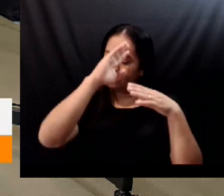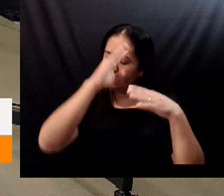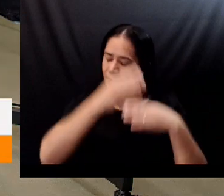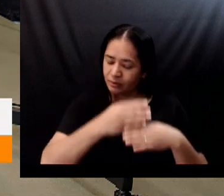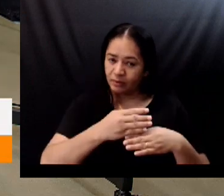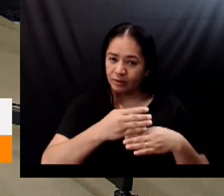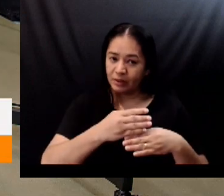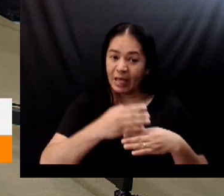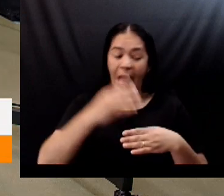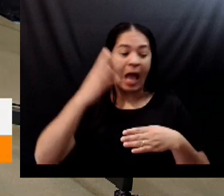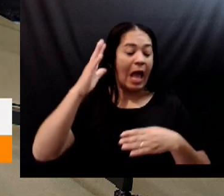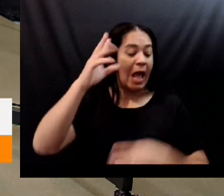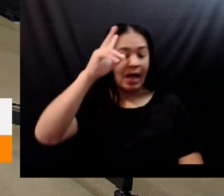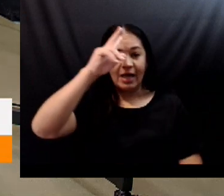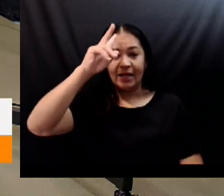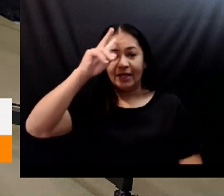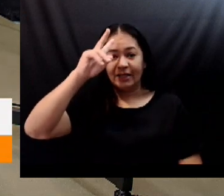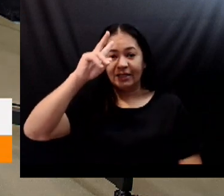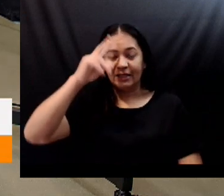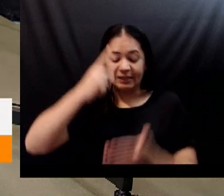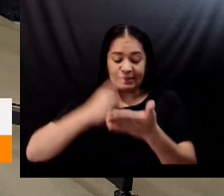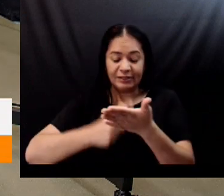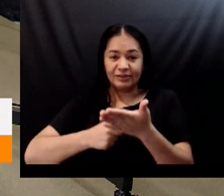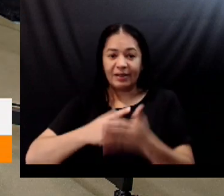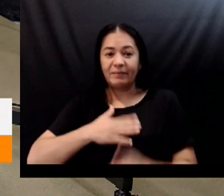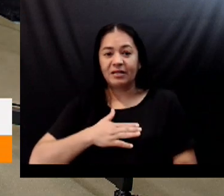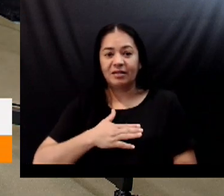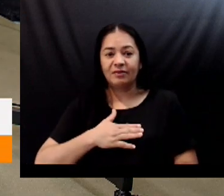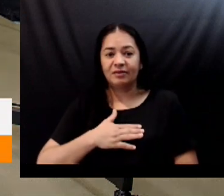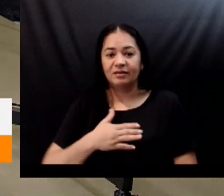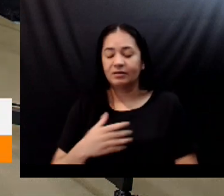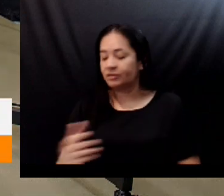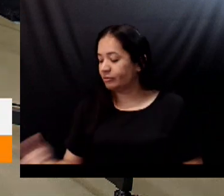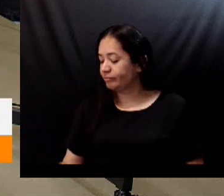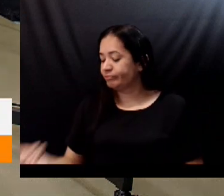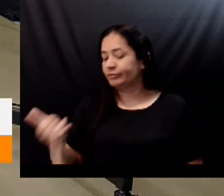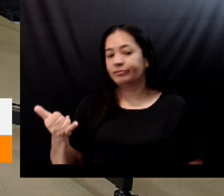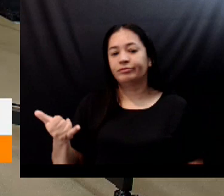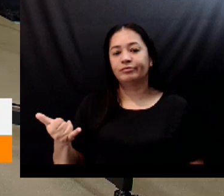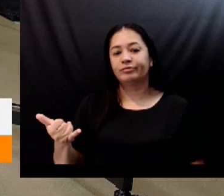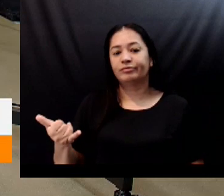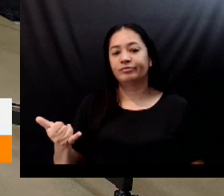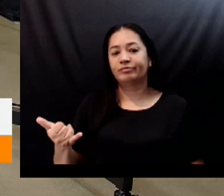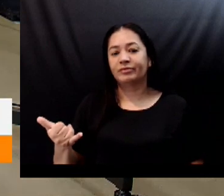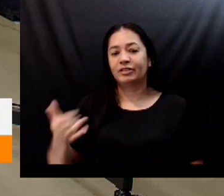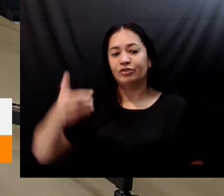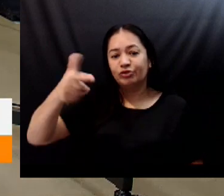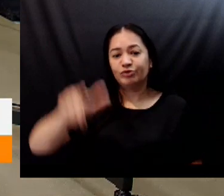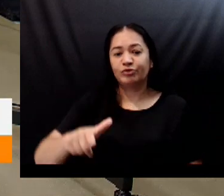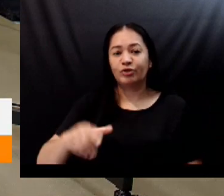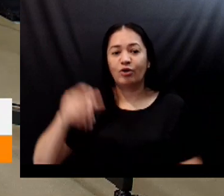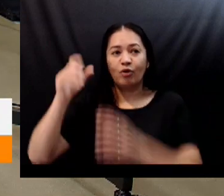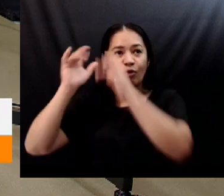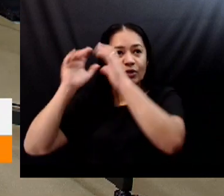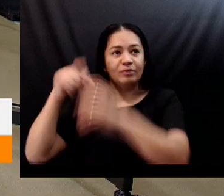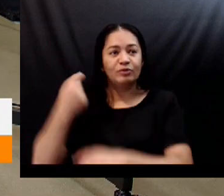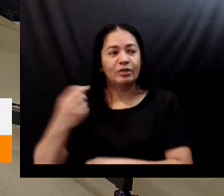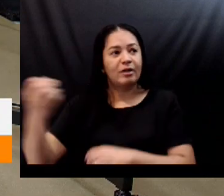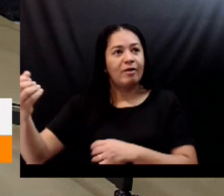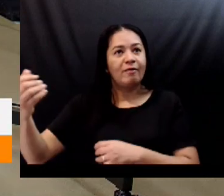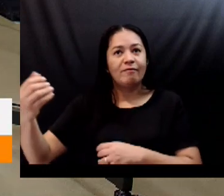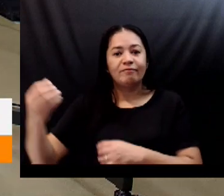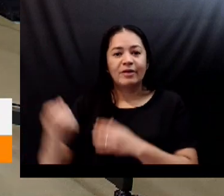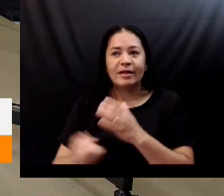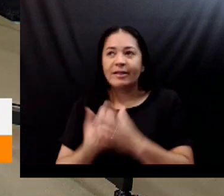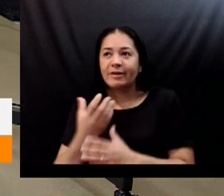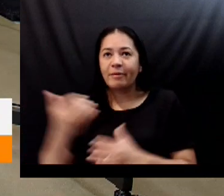minha agenda. E aí você, quando você vê, você tá com o celular de novo. O nosso cérebro, ele inventa coisas, ele vai trazendo, né, motivos pra